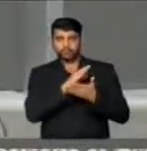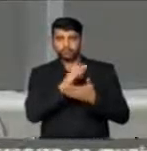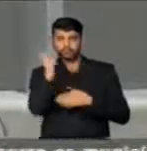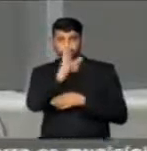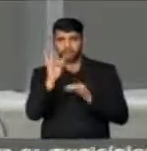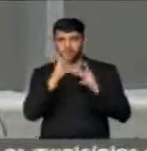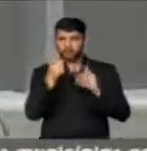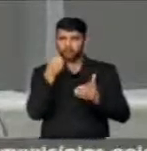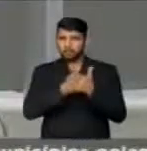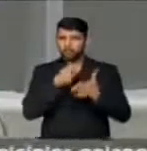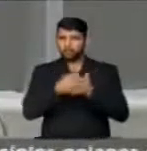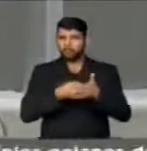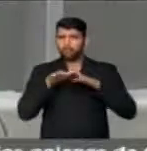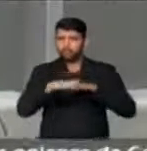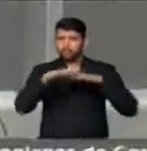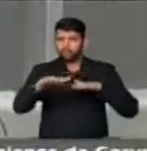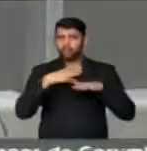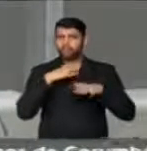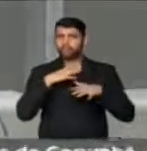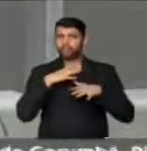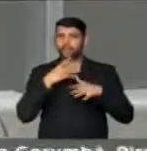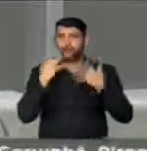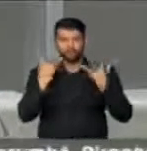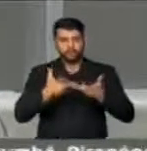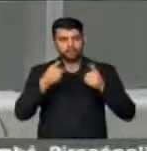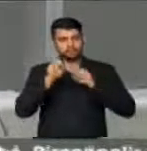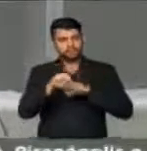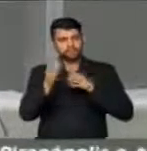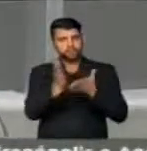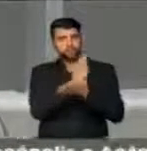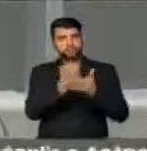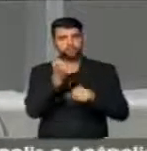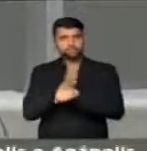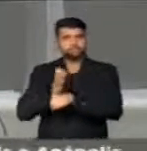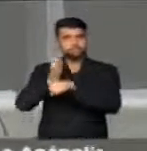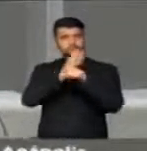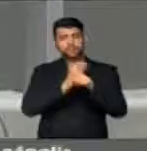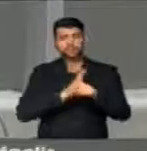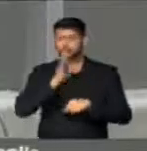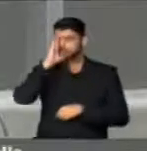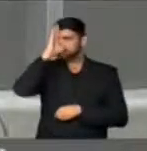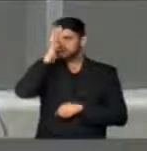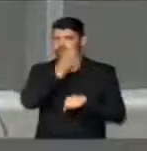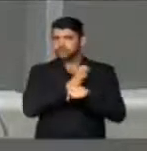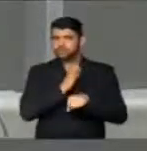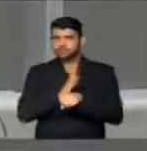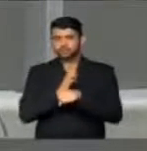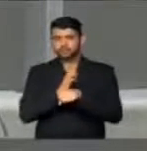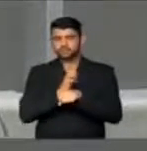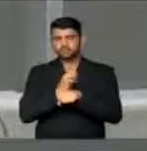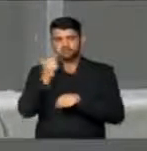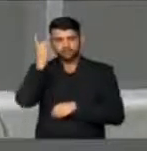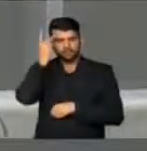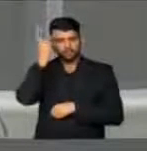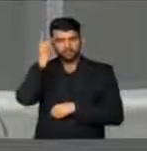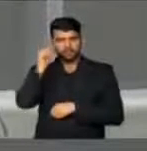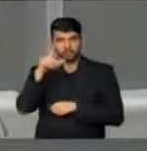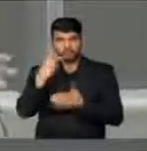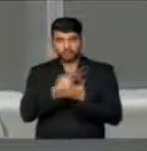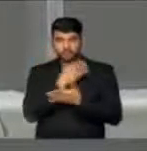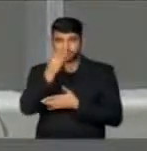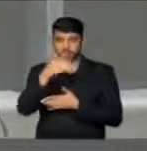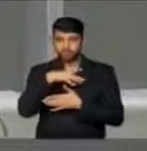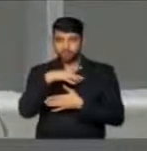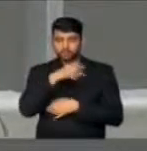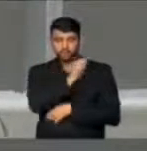protestam, primeiro em relação à qualidade de ensino de alguns estados, especialmente o estado de São Paulo, onde os estudantes